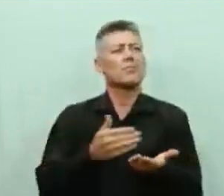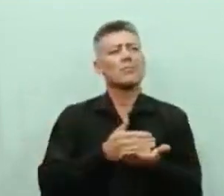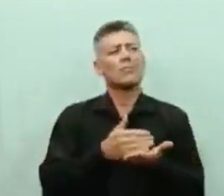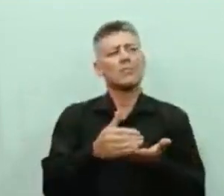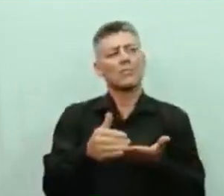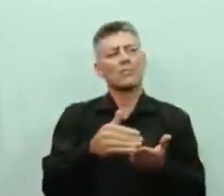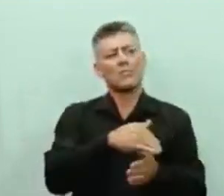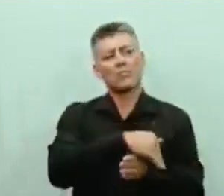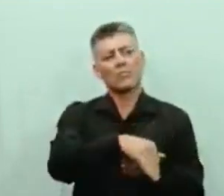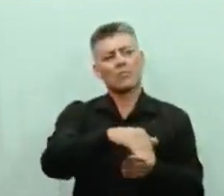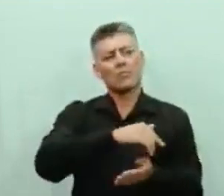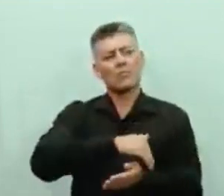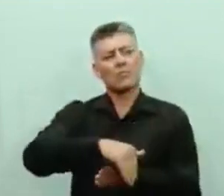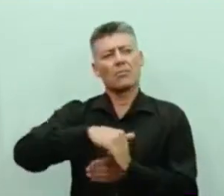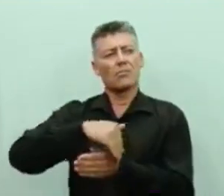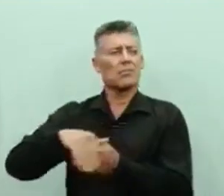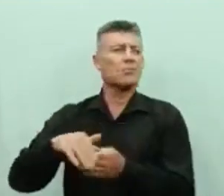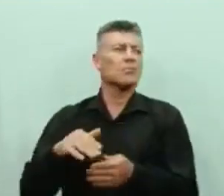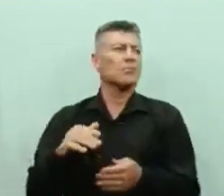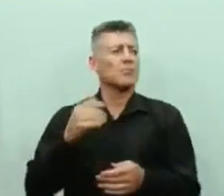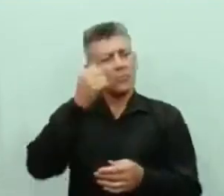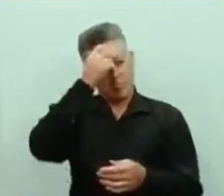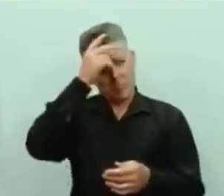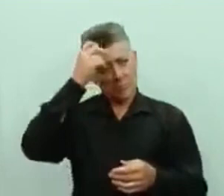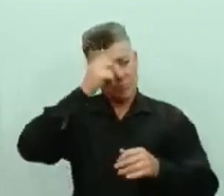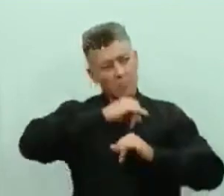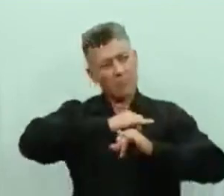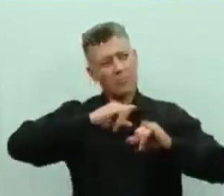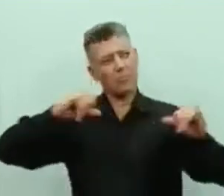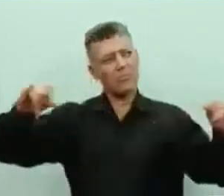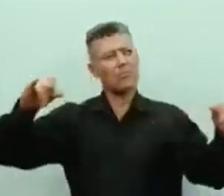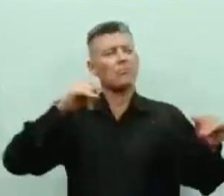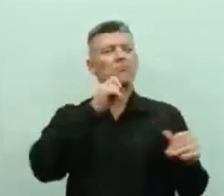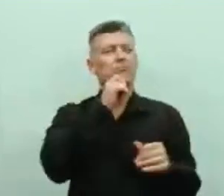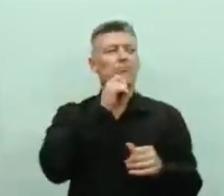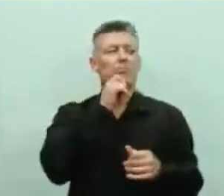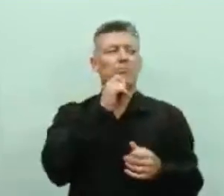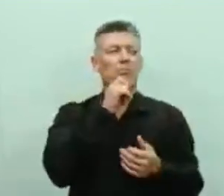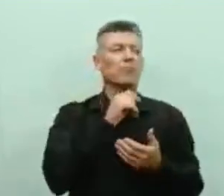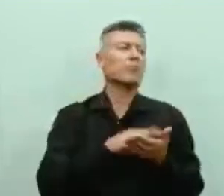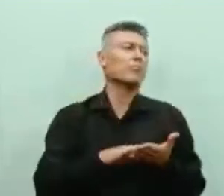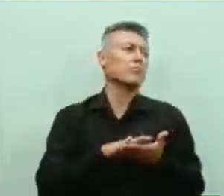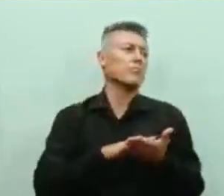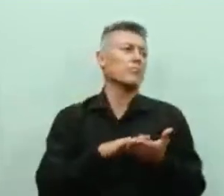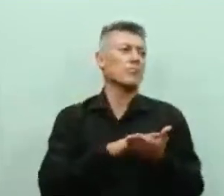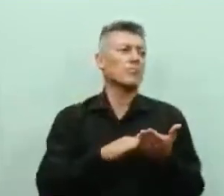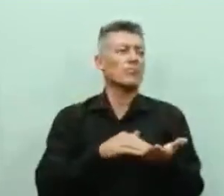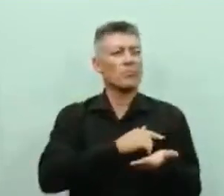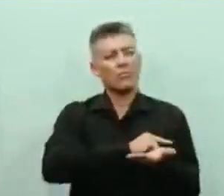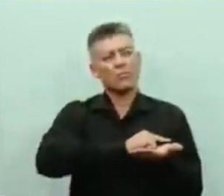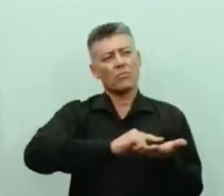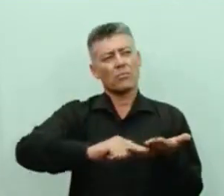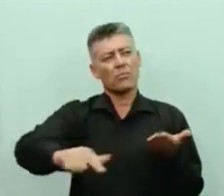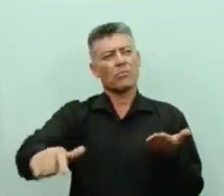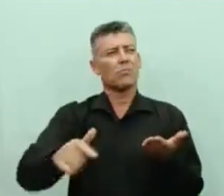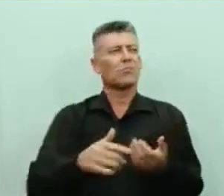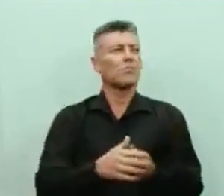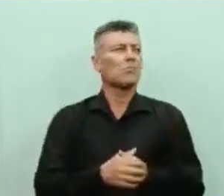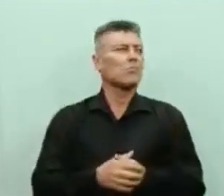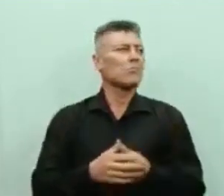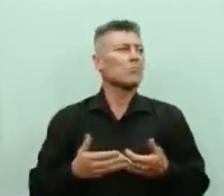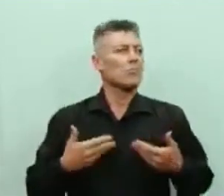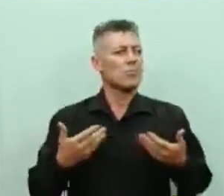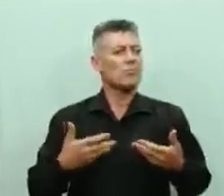das suas ruas, mas, enquanto a prefeitura não divulga, pelo menos aquelas ruas que, por onde a máquina passou, foram motivos de